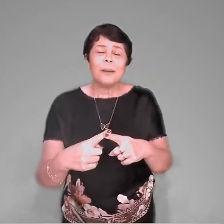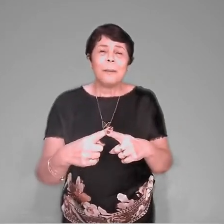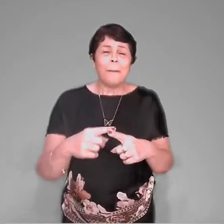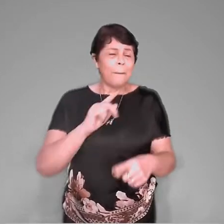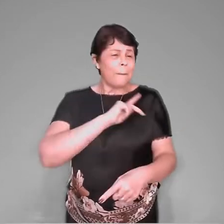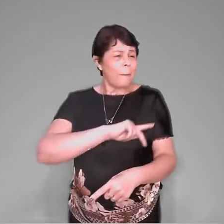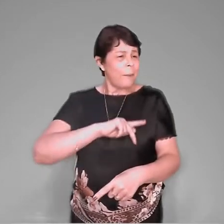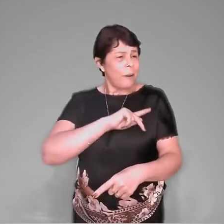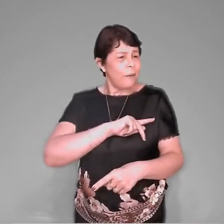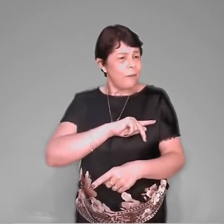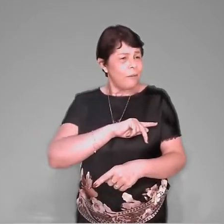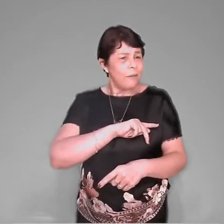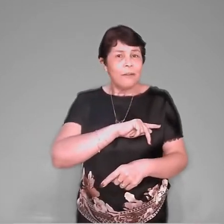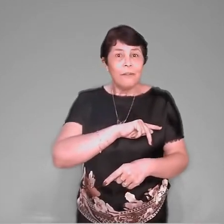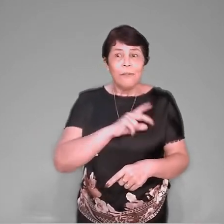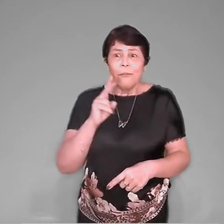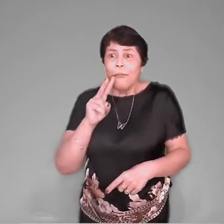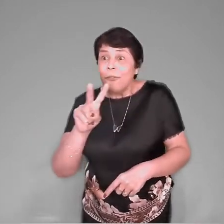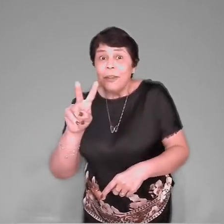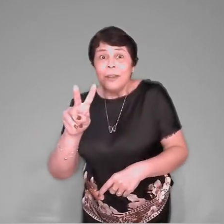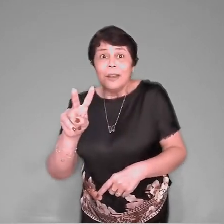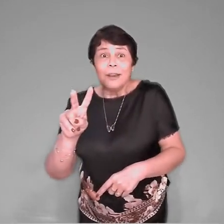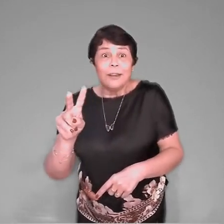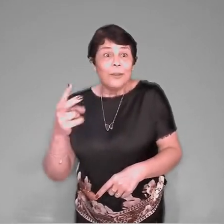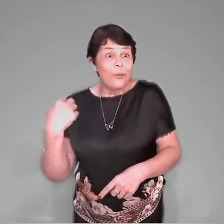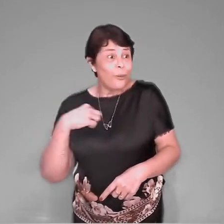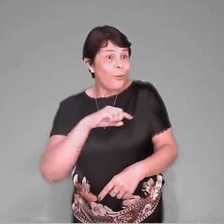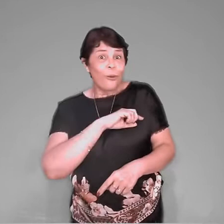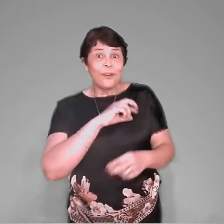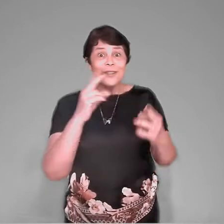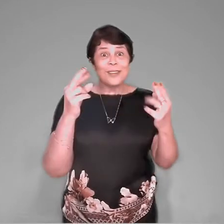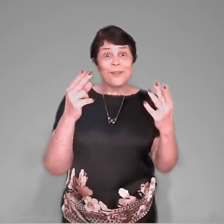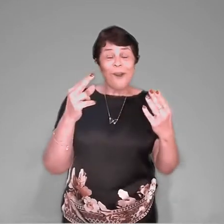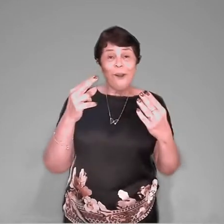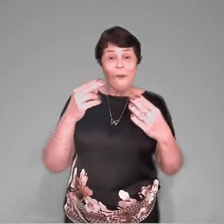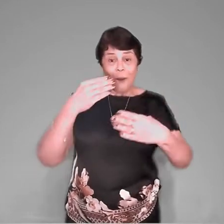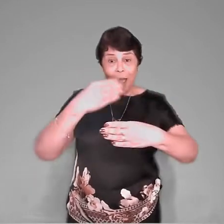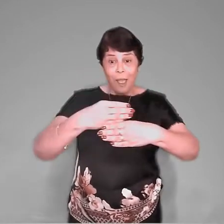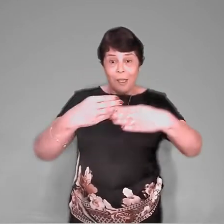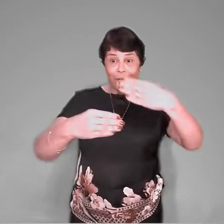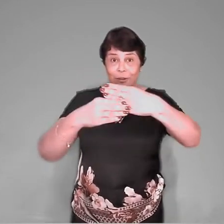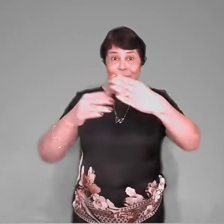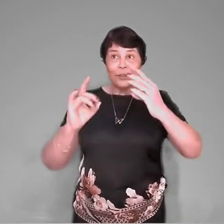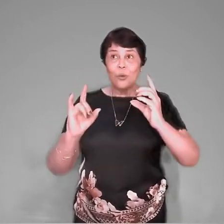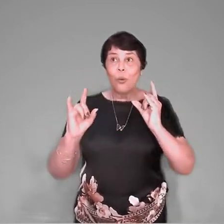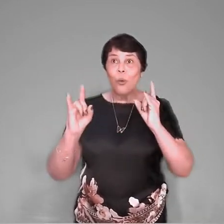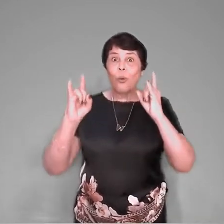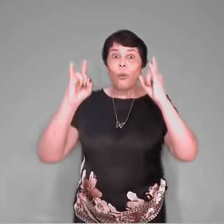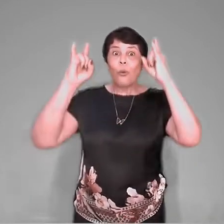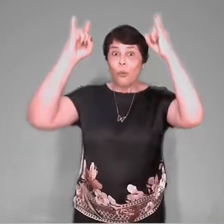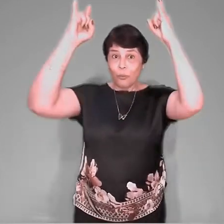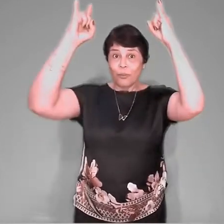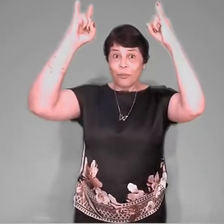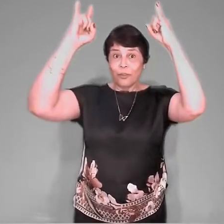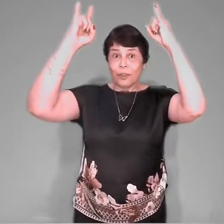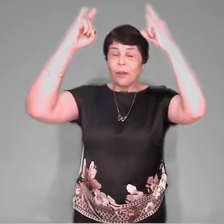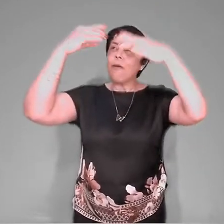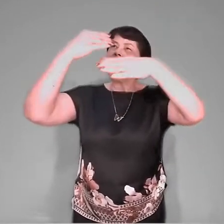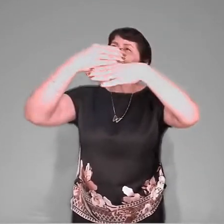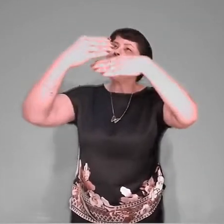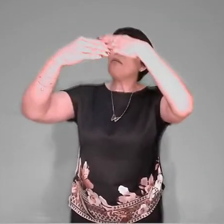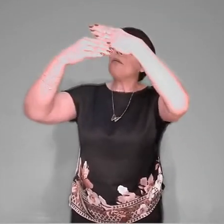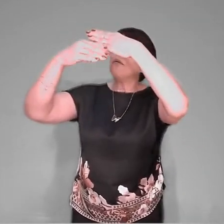humano, espiritual. Olha o que ele diz, no qual Cristo, né, todo o edifício,